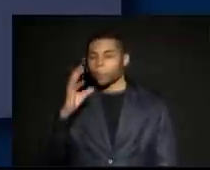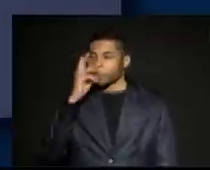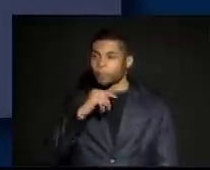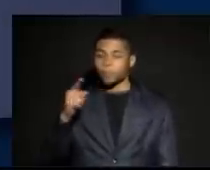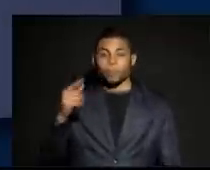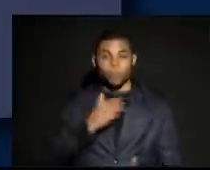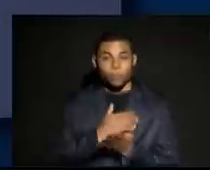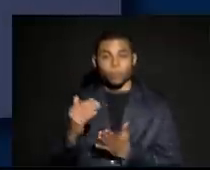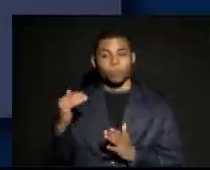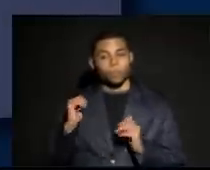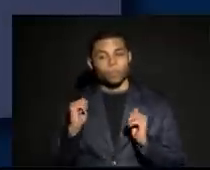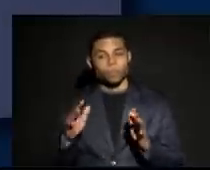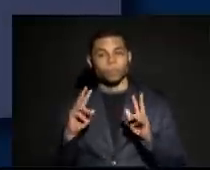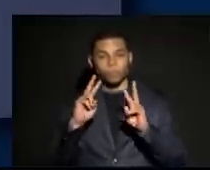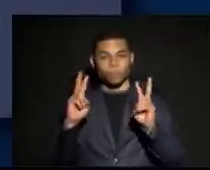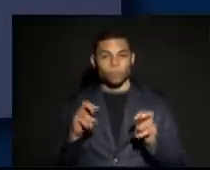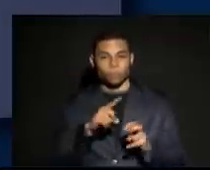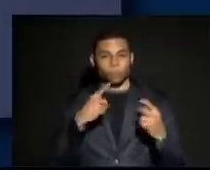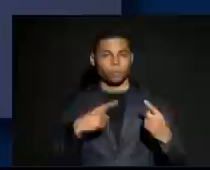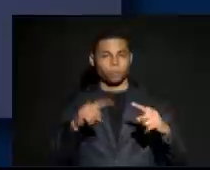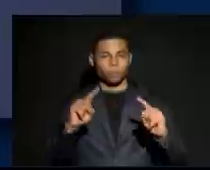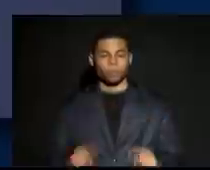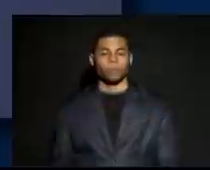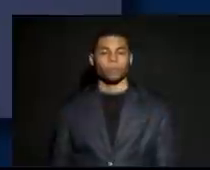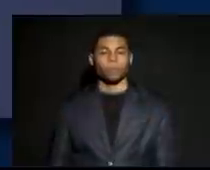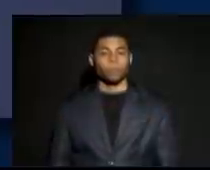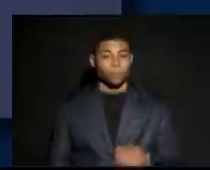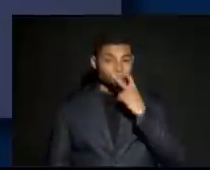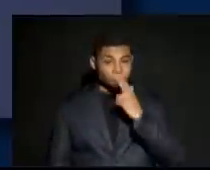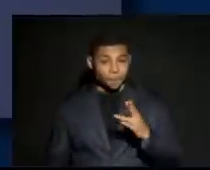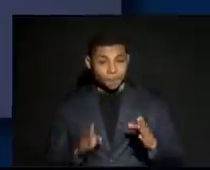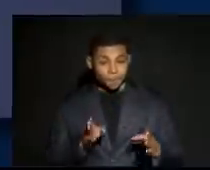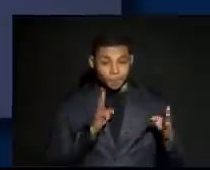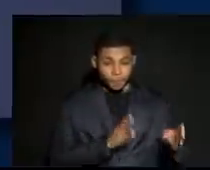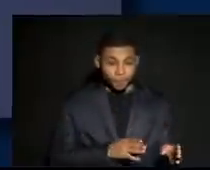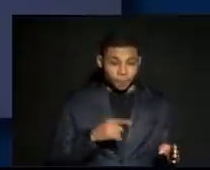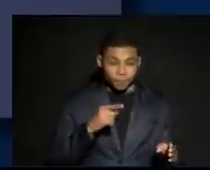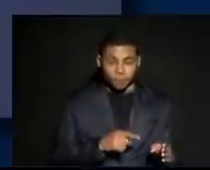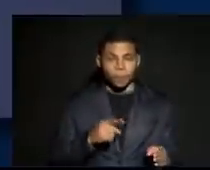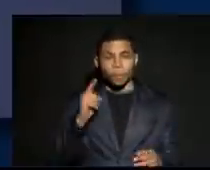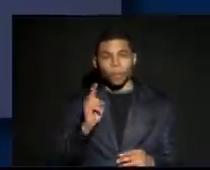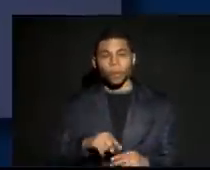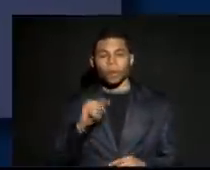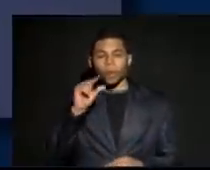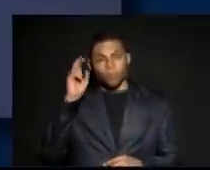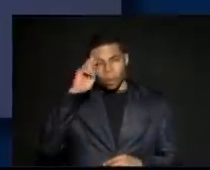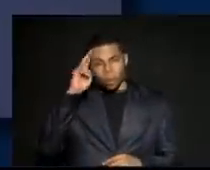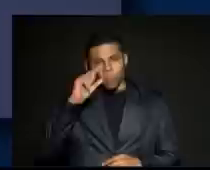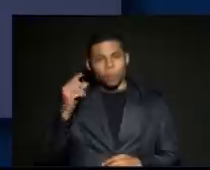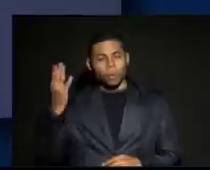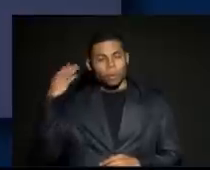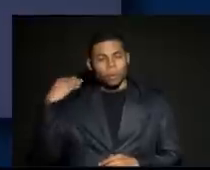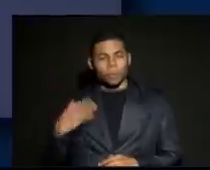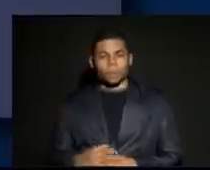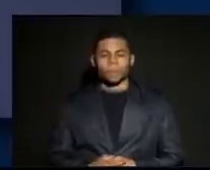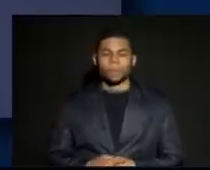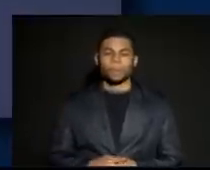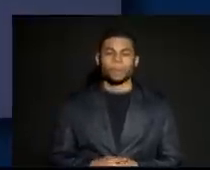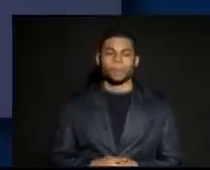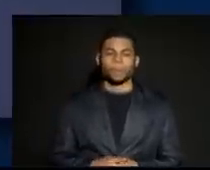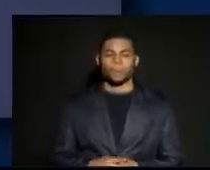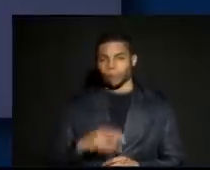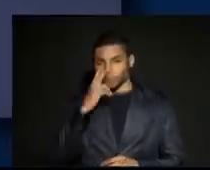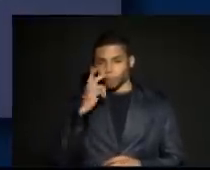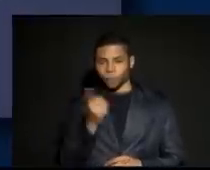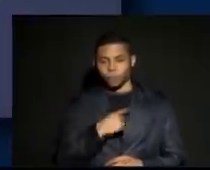agir com relação esse desafio eu acho que parte disso é um pouco a história recente eu